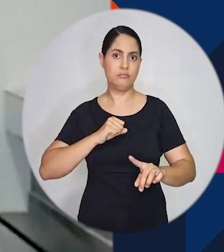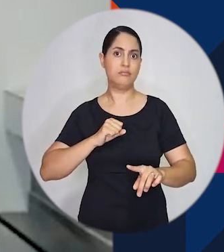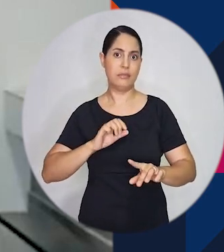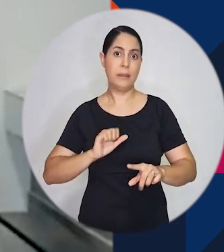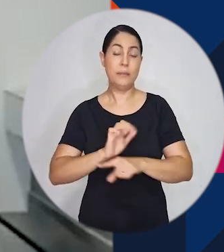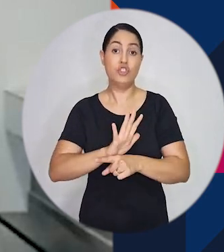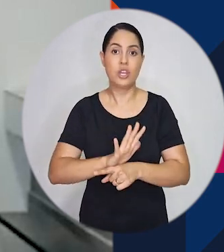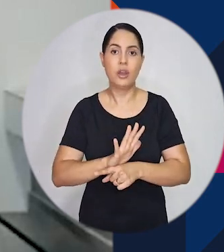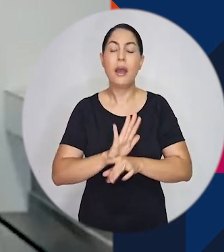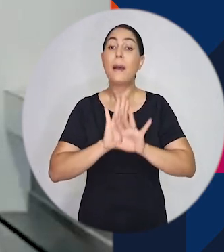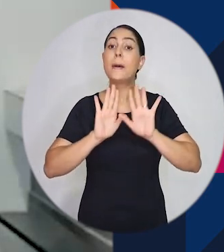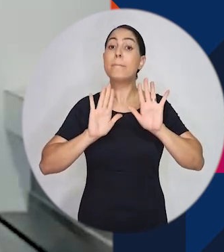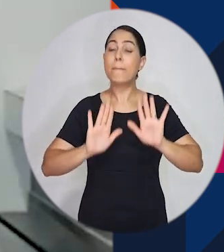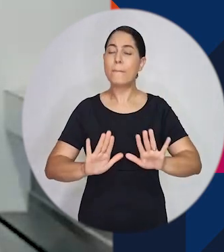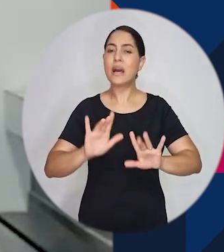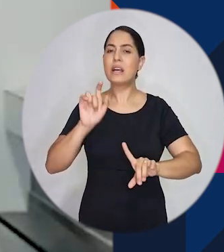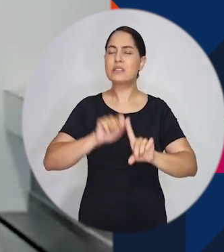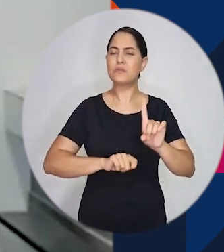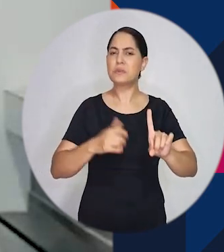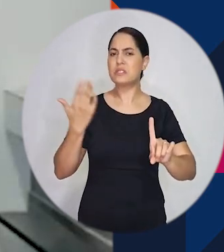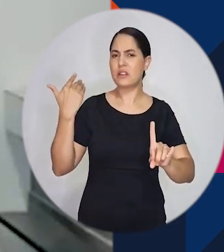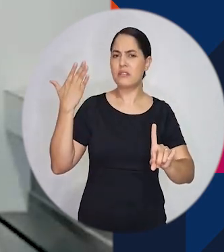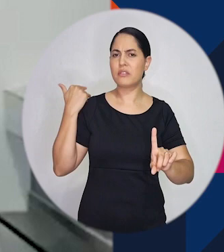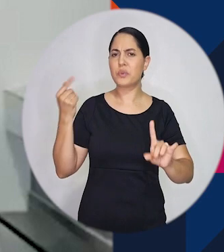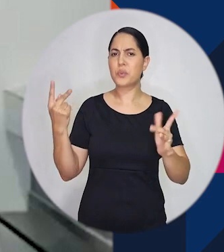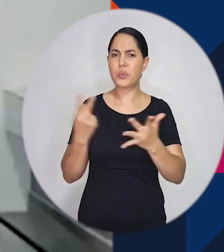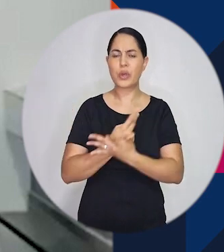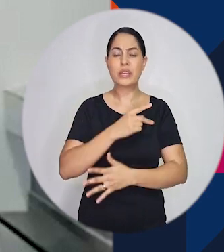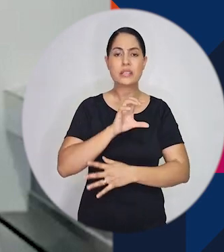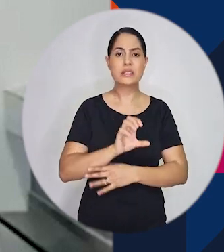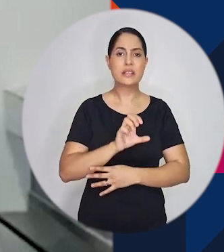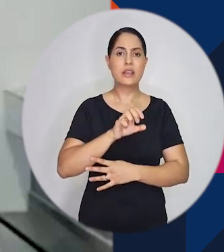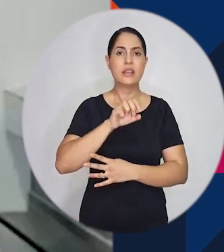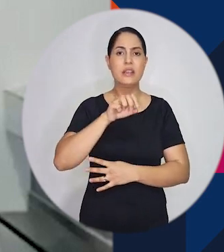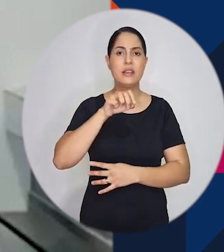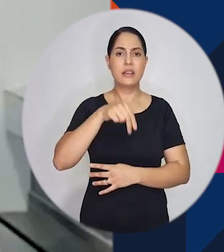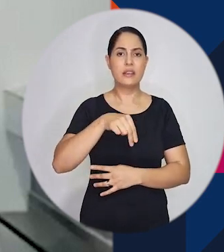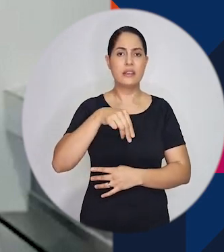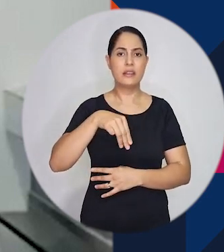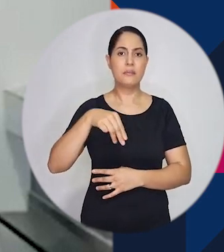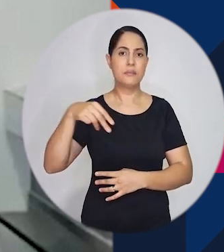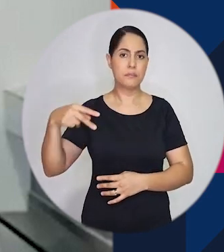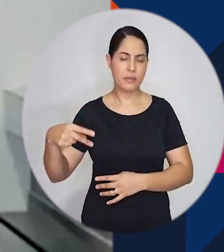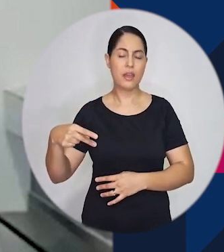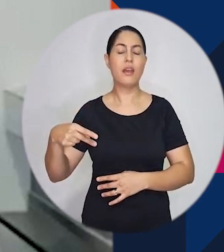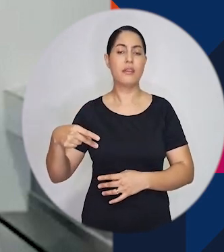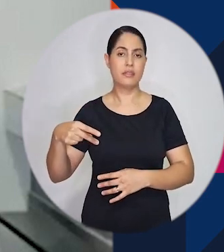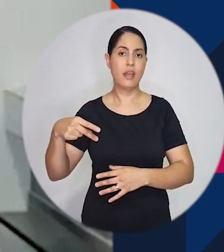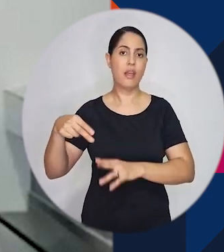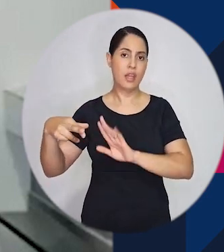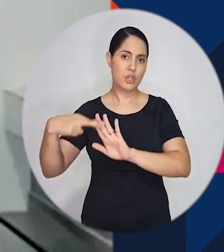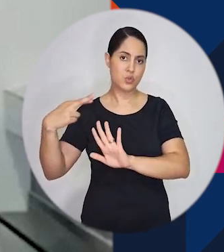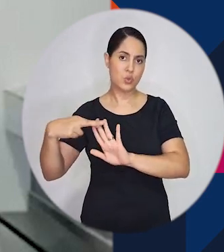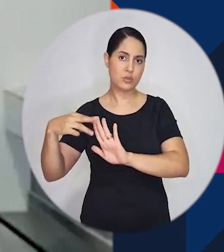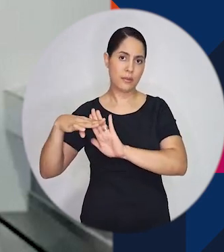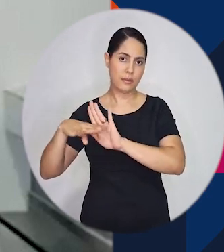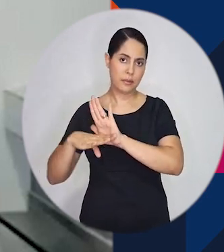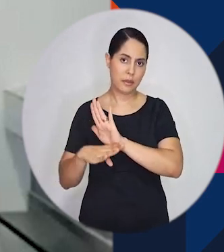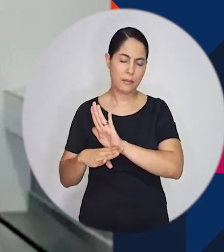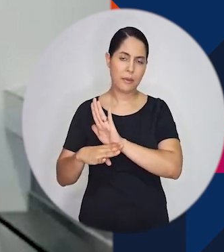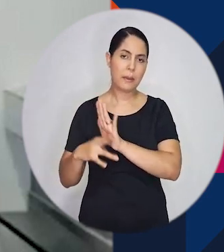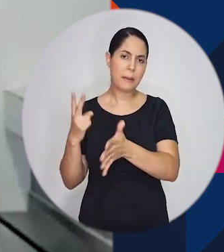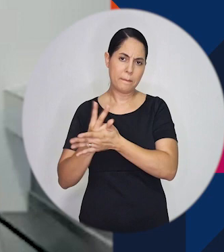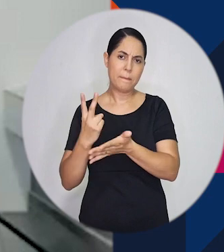aí, recentemente, agora, alguns meses atrás, o Conselho Nacional do Ministério Público editou uma resolução nos mesmos termos. E